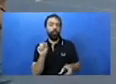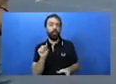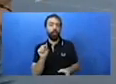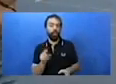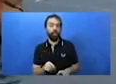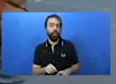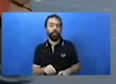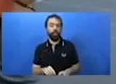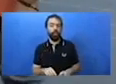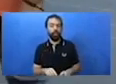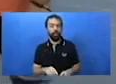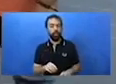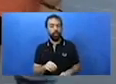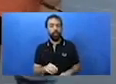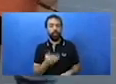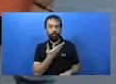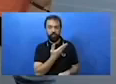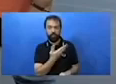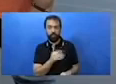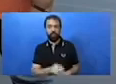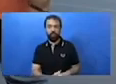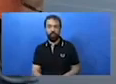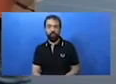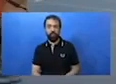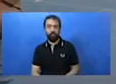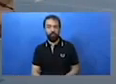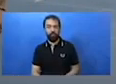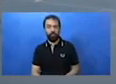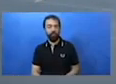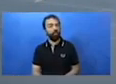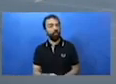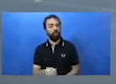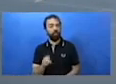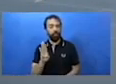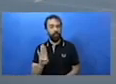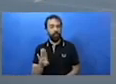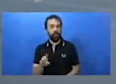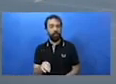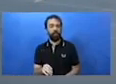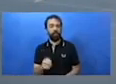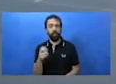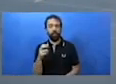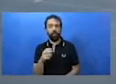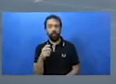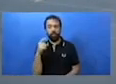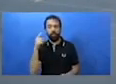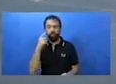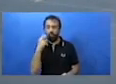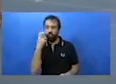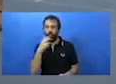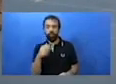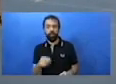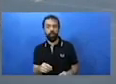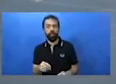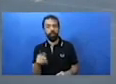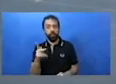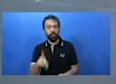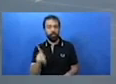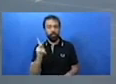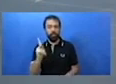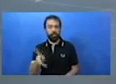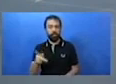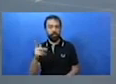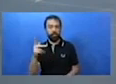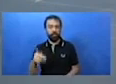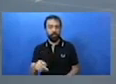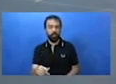Saía, covardia e escondia. 2 sons se repetem. Quais? Então, ó, os sons que se